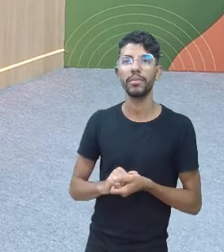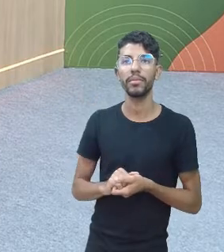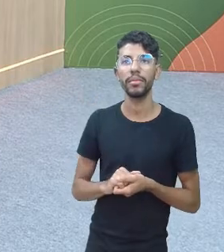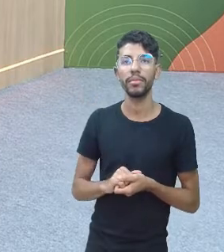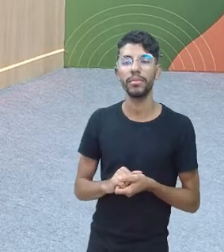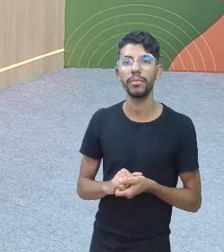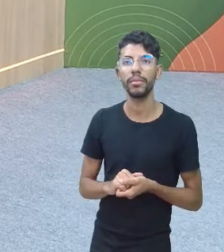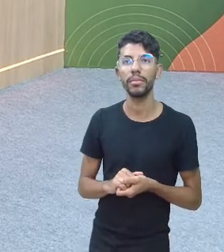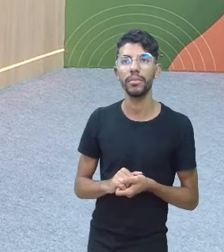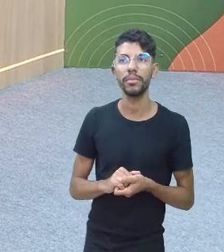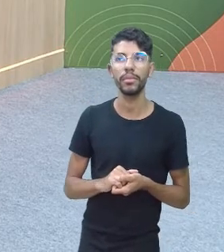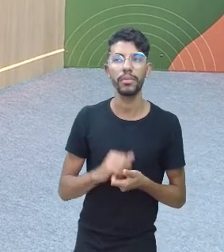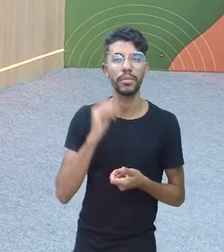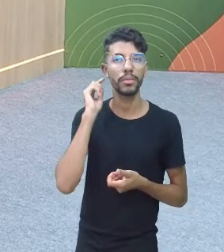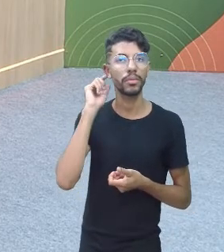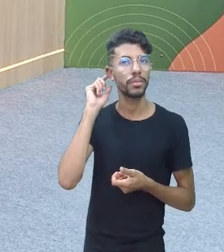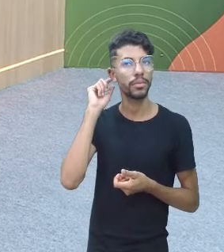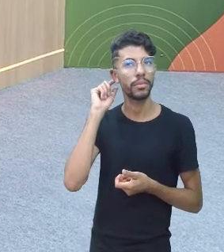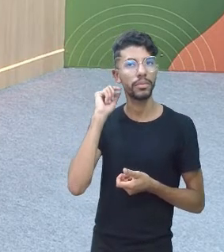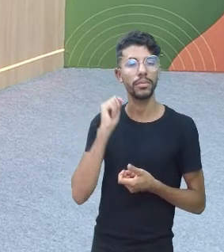formalidade.